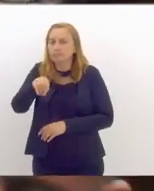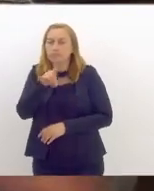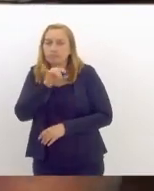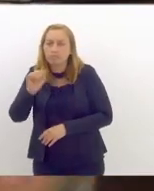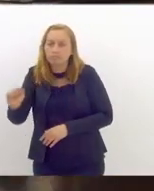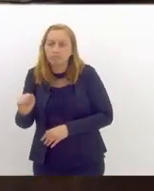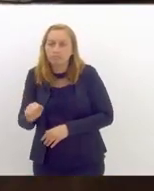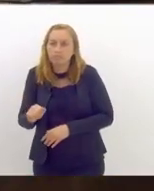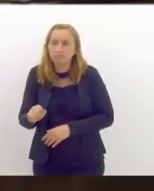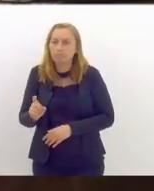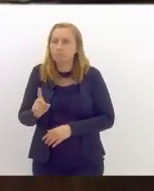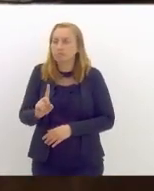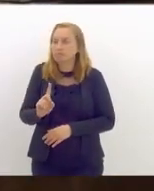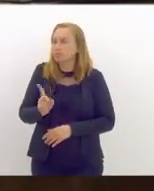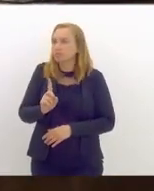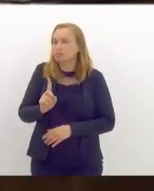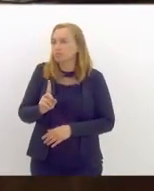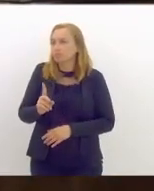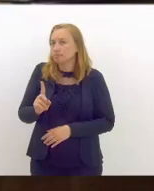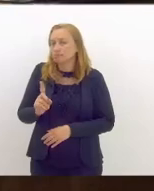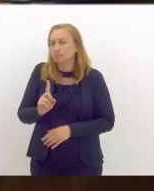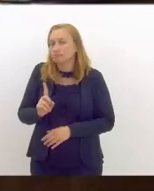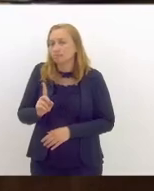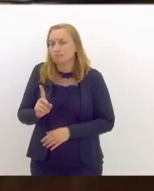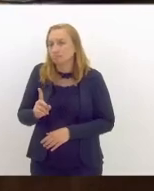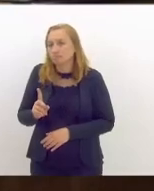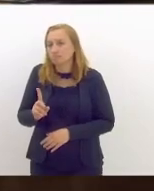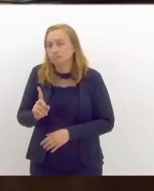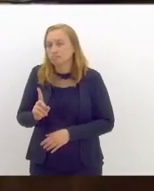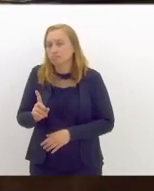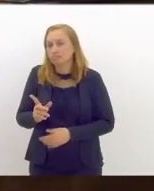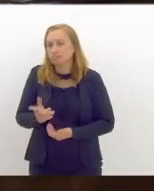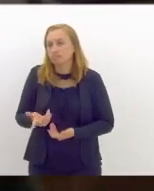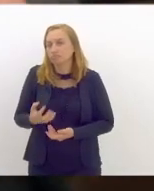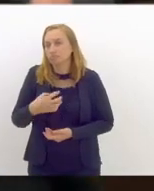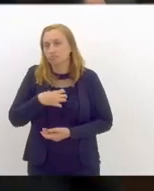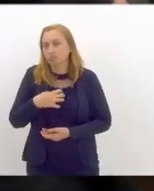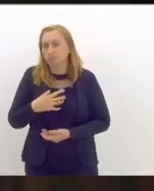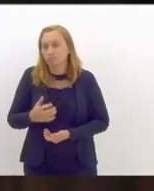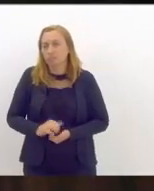não faz não faz sentido essa questão